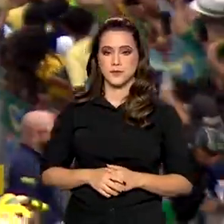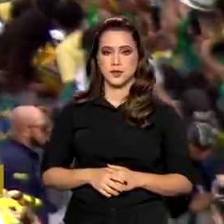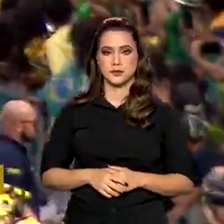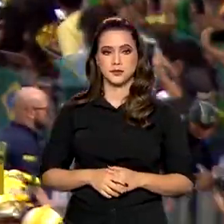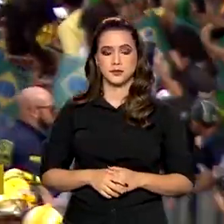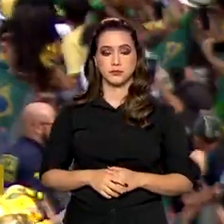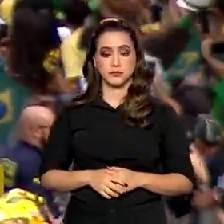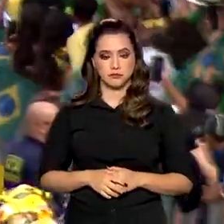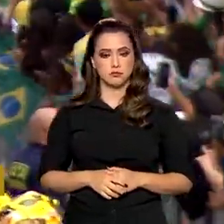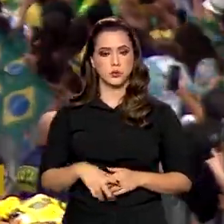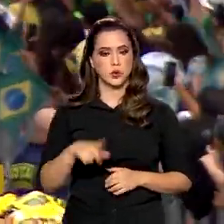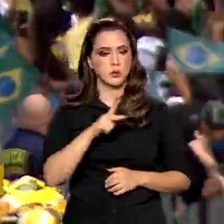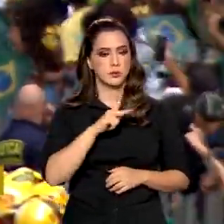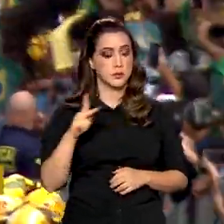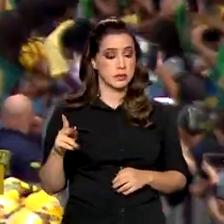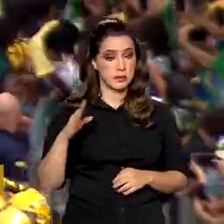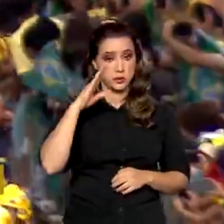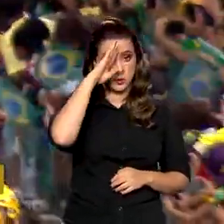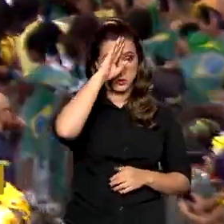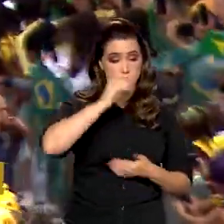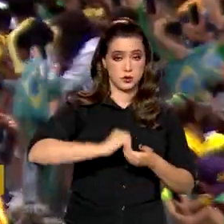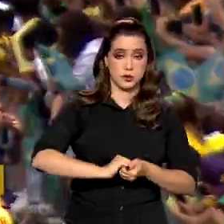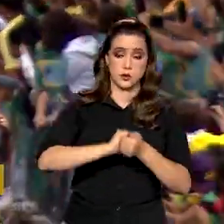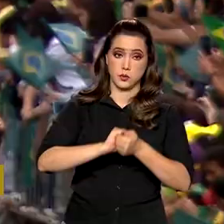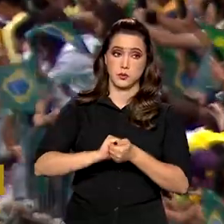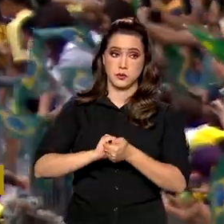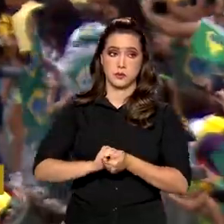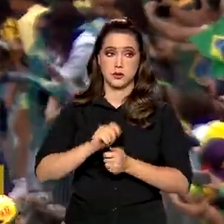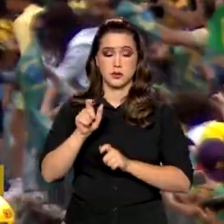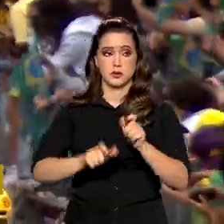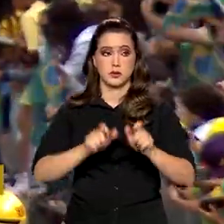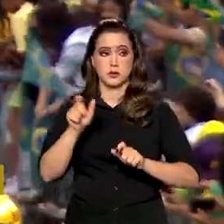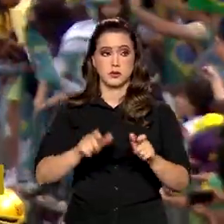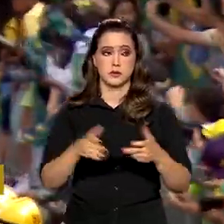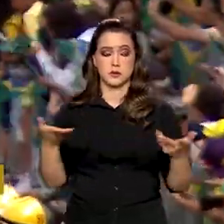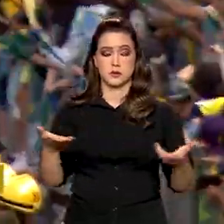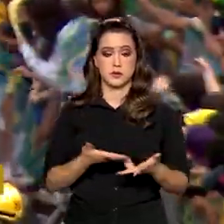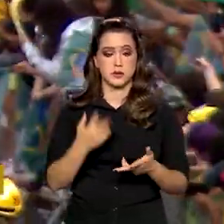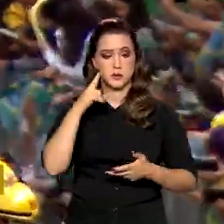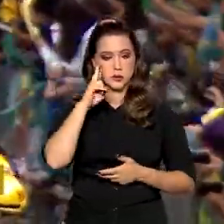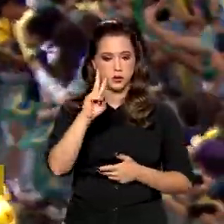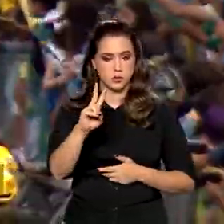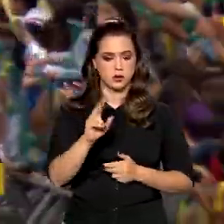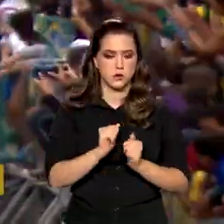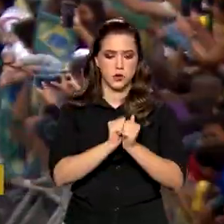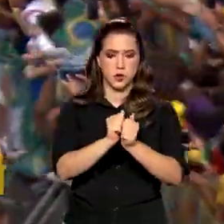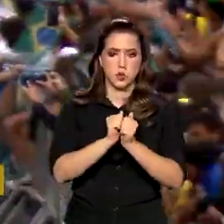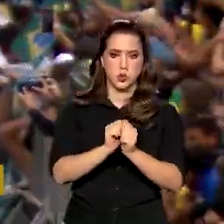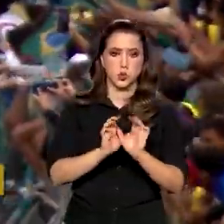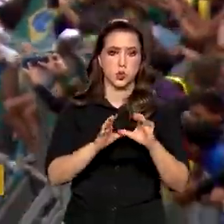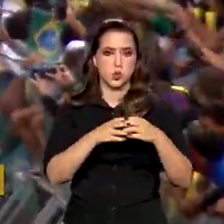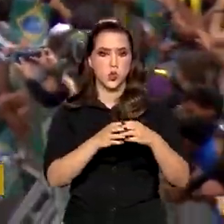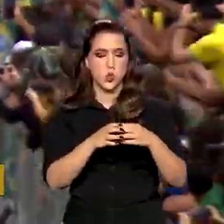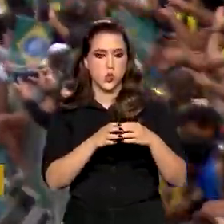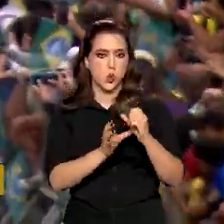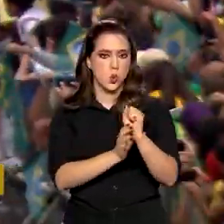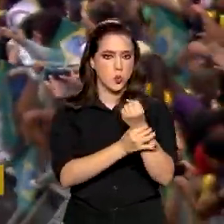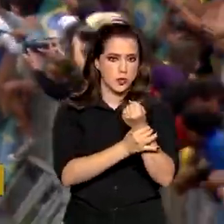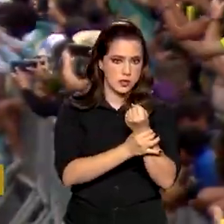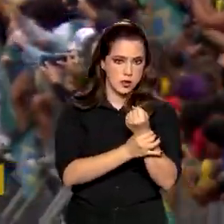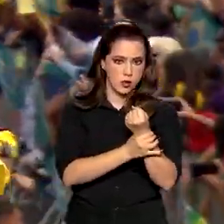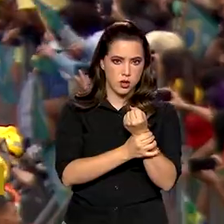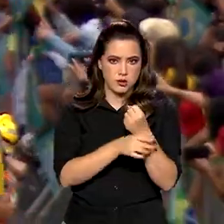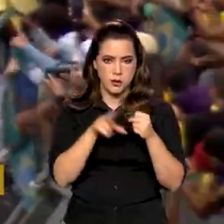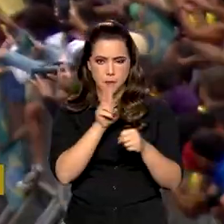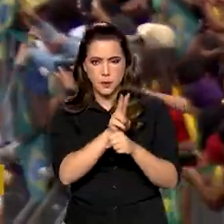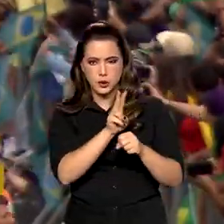O presidente continua ali cumprimentando o público, passando ali acompanhado de seguranças. E daqui a pouquinho